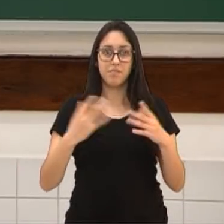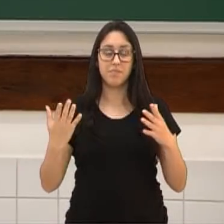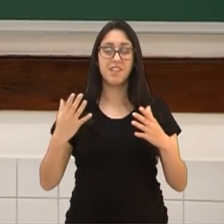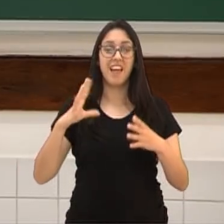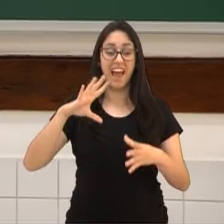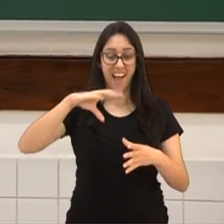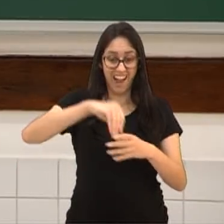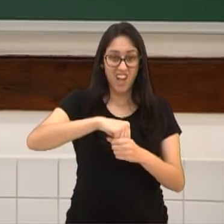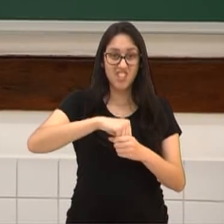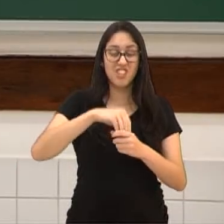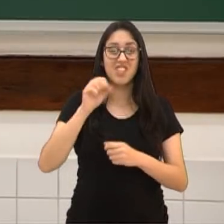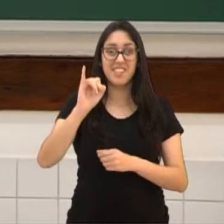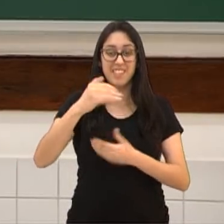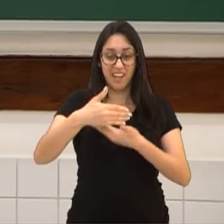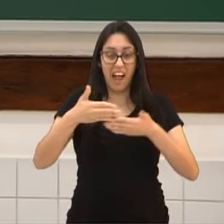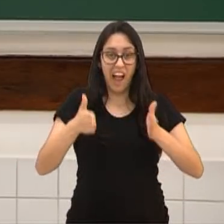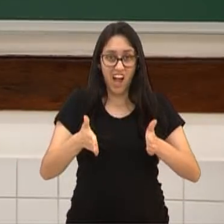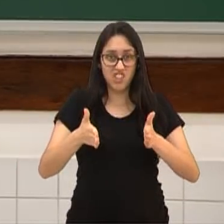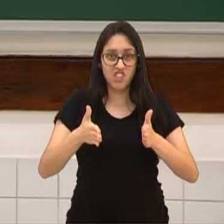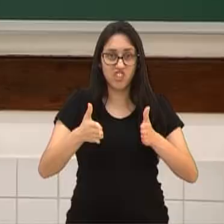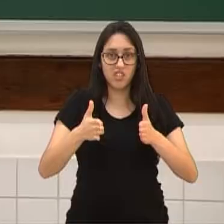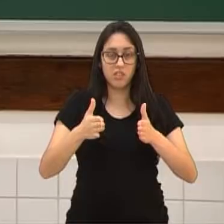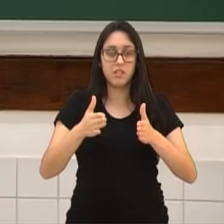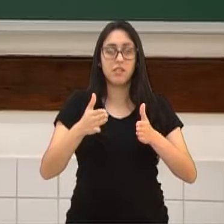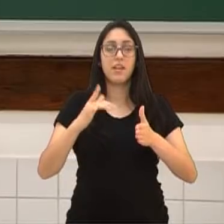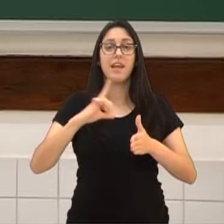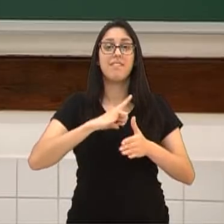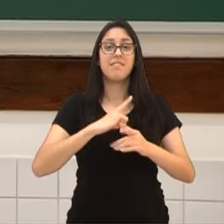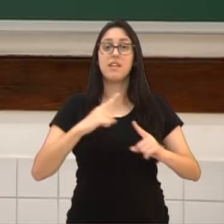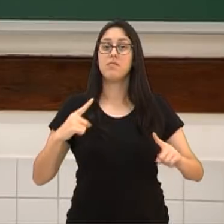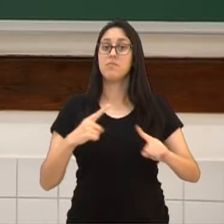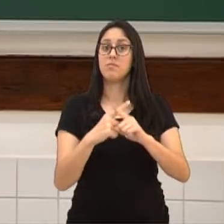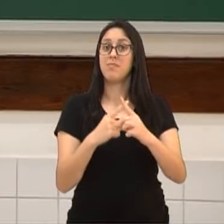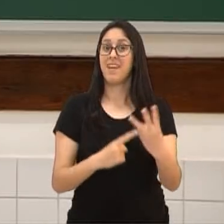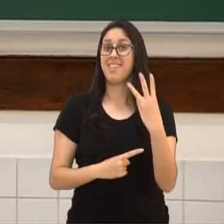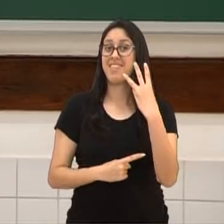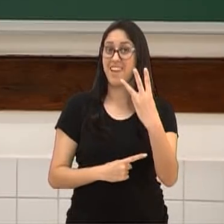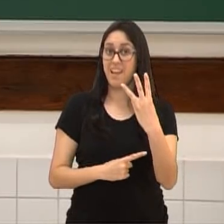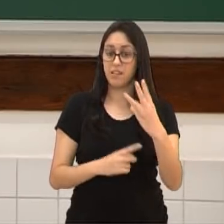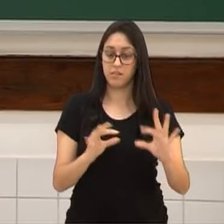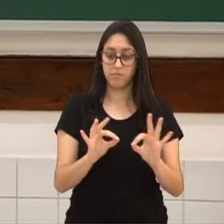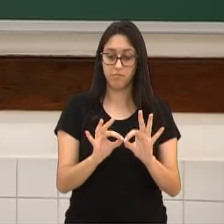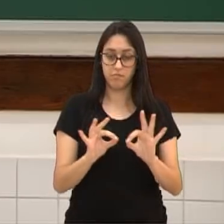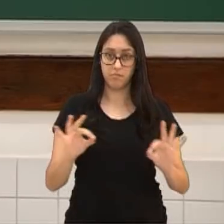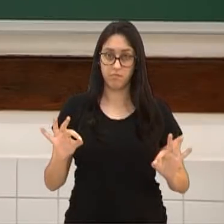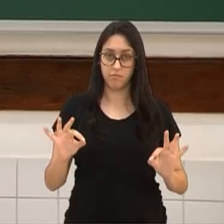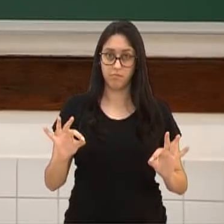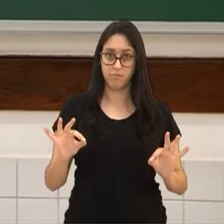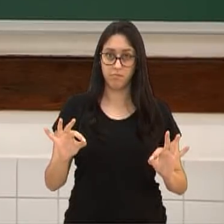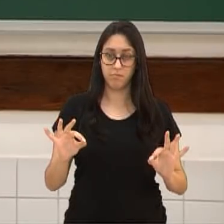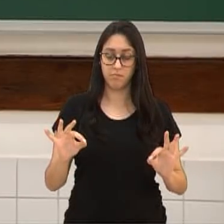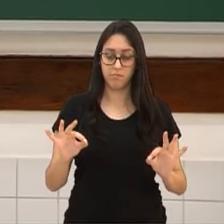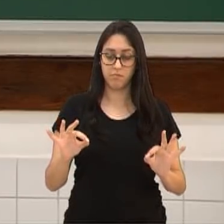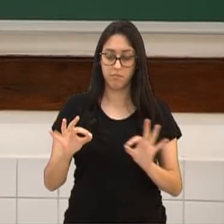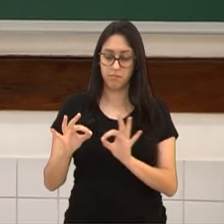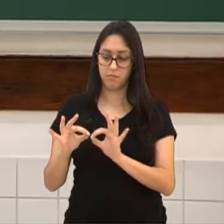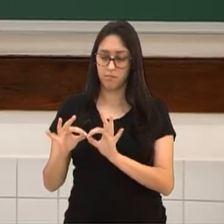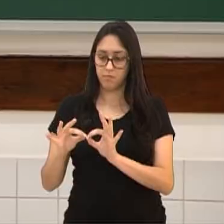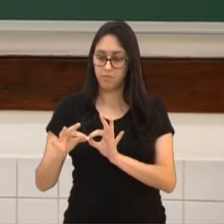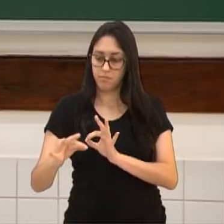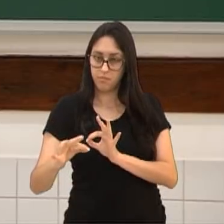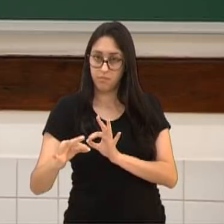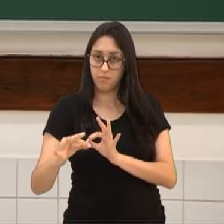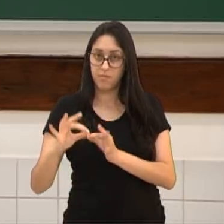no paralelepípedo, nós multiplicamos as 3 dimensões, comprimento, largura